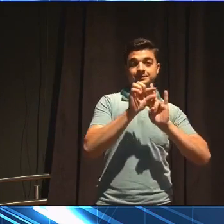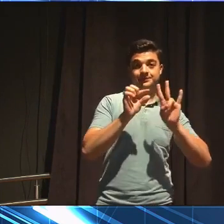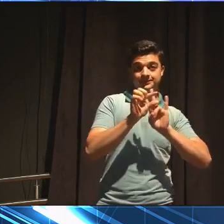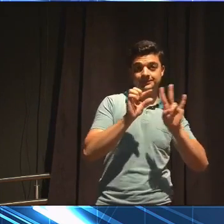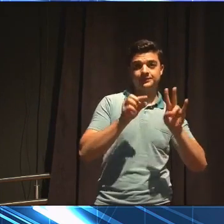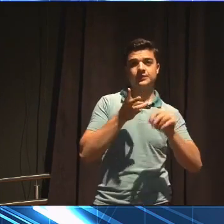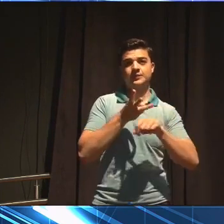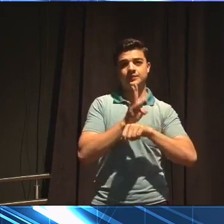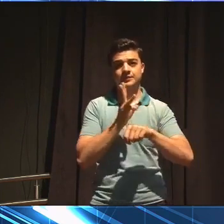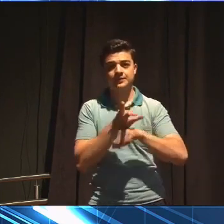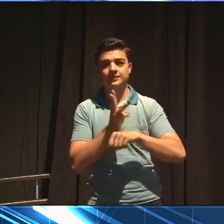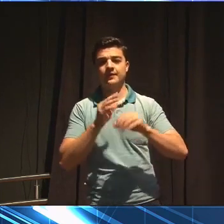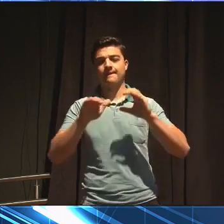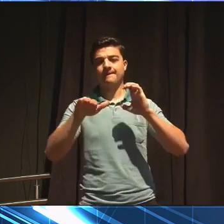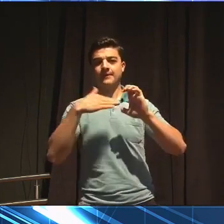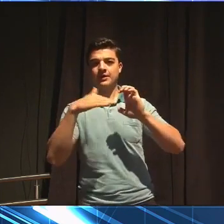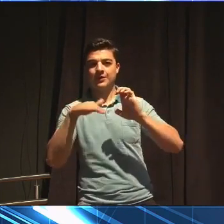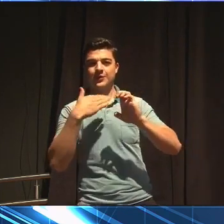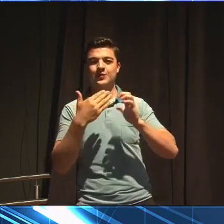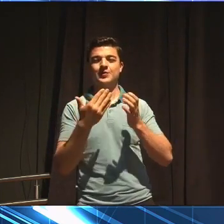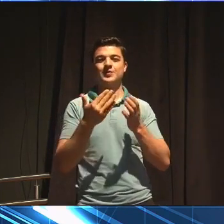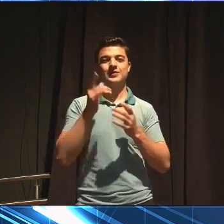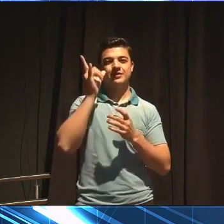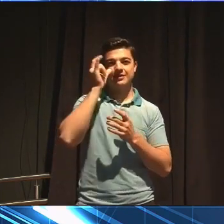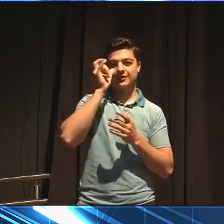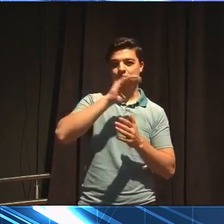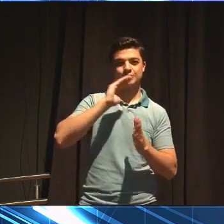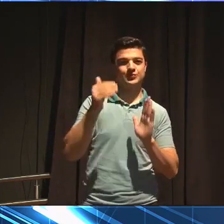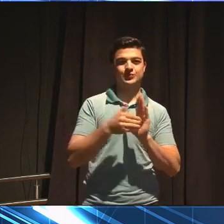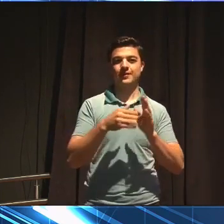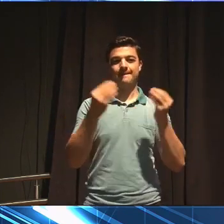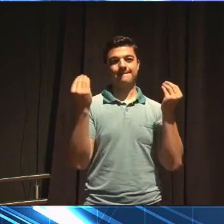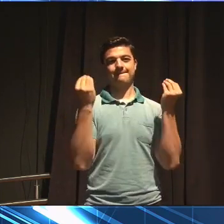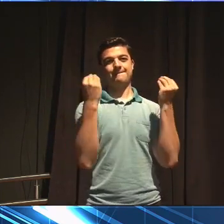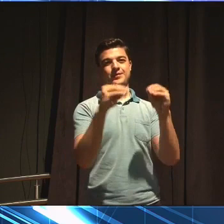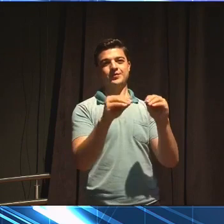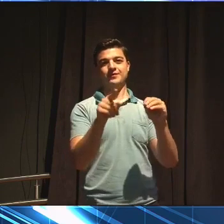meu e-mail, meu Instagram. Estou